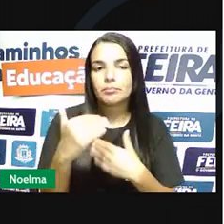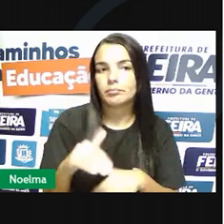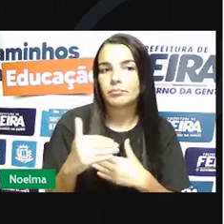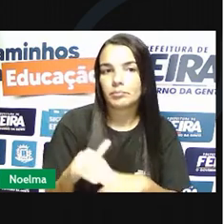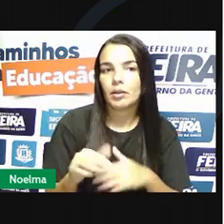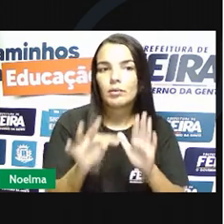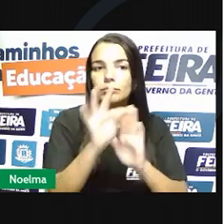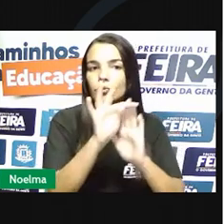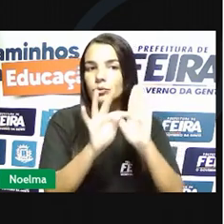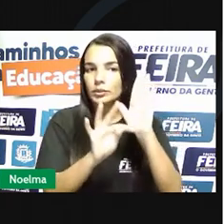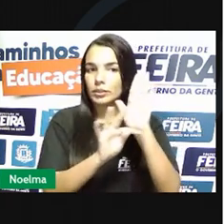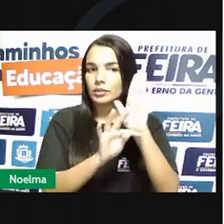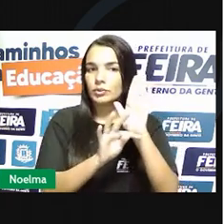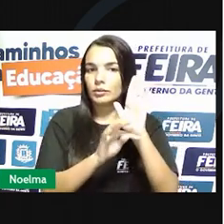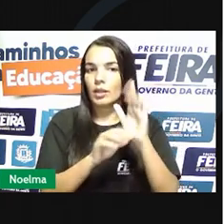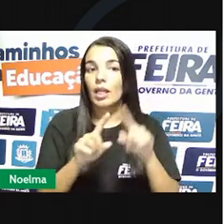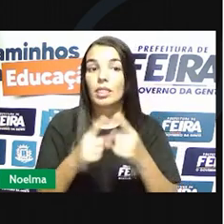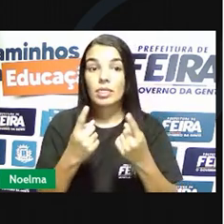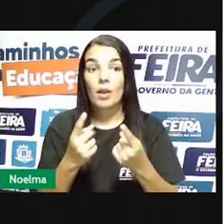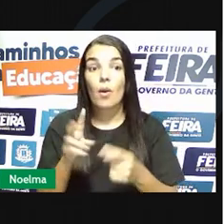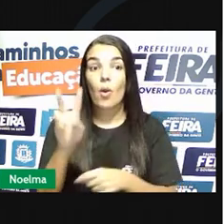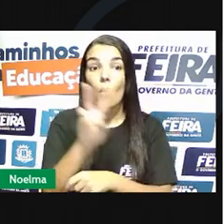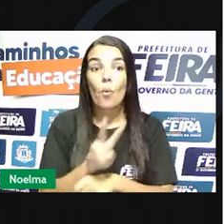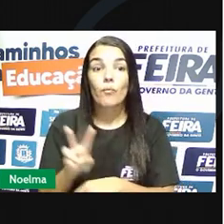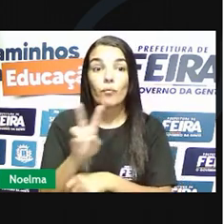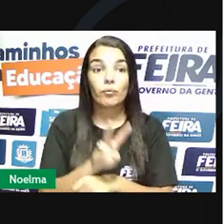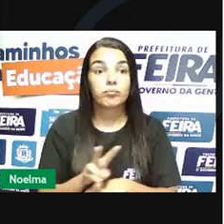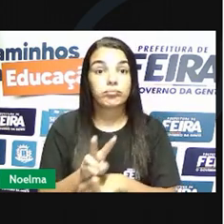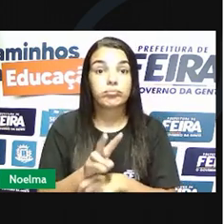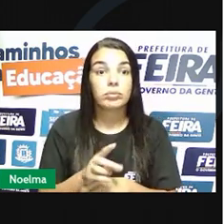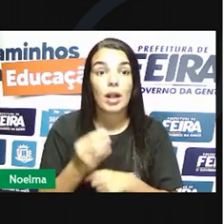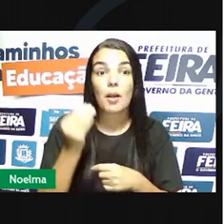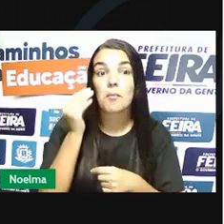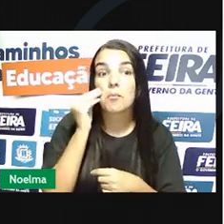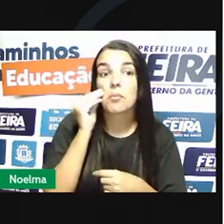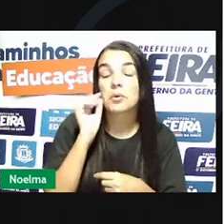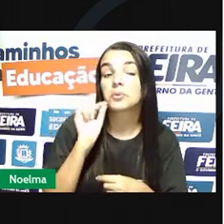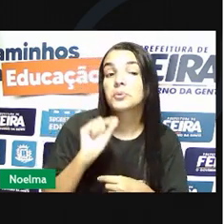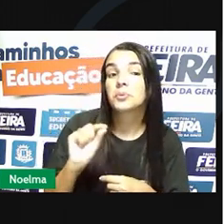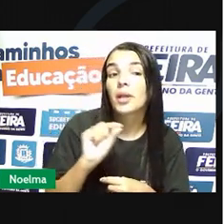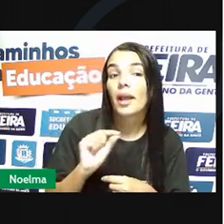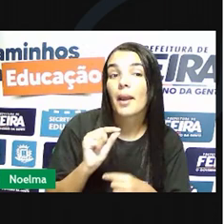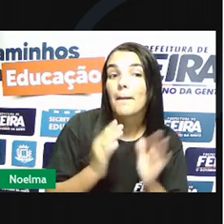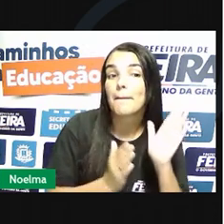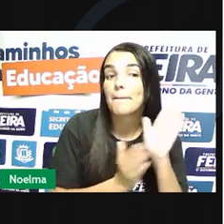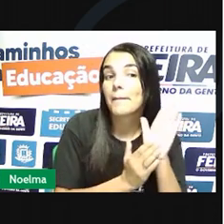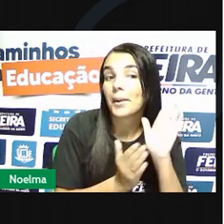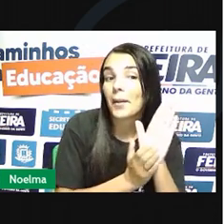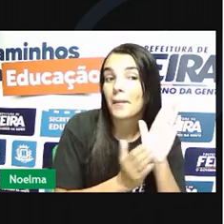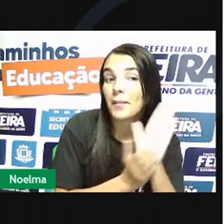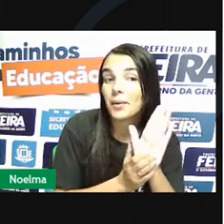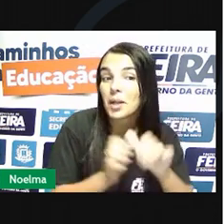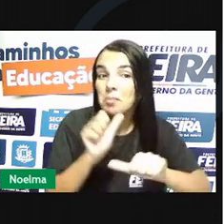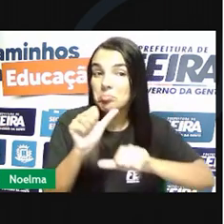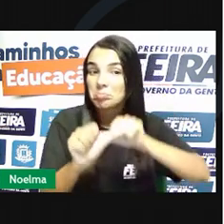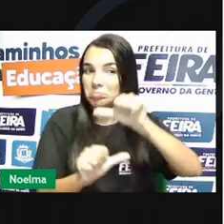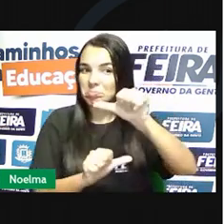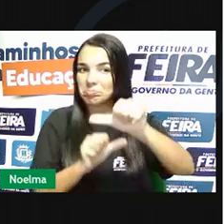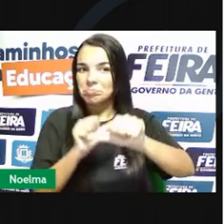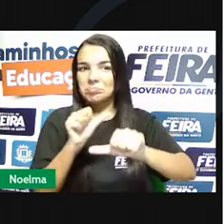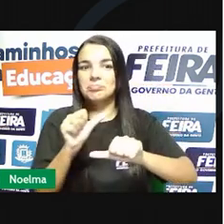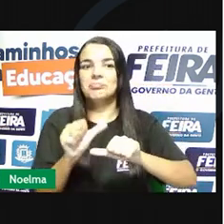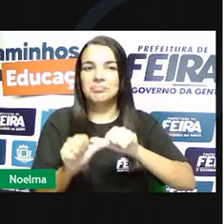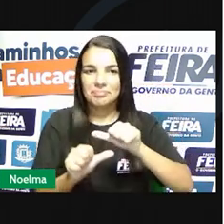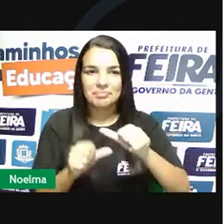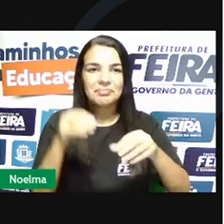aula de redação do Enem, a redação do Enem pede a proposta de intervenção. Em outras redações de outros vestibulares, às vezes não precisa da proposta de